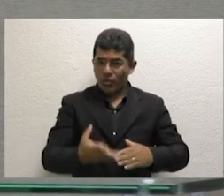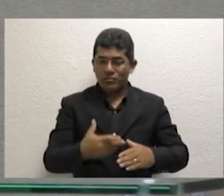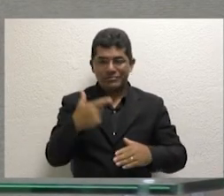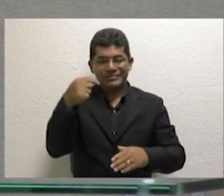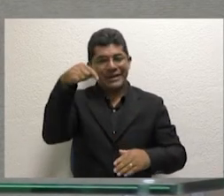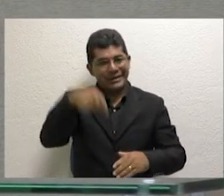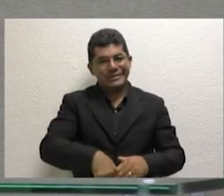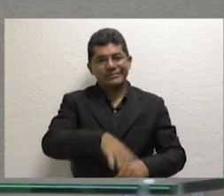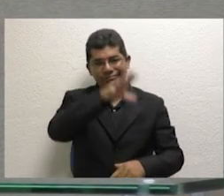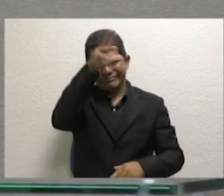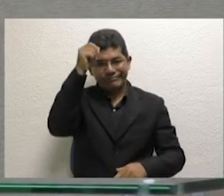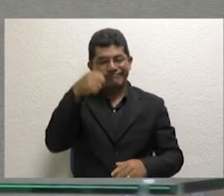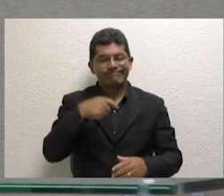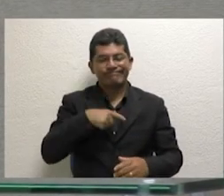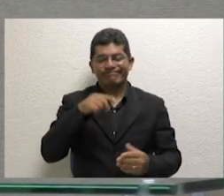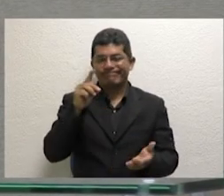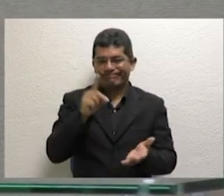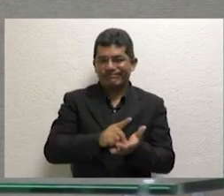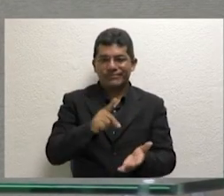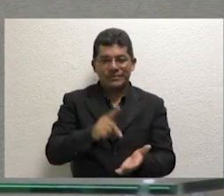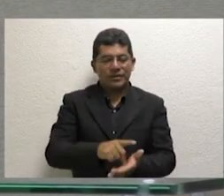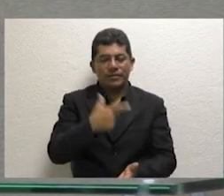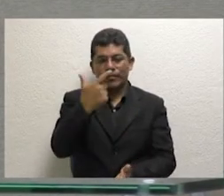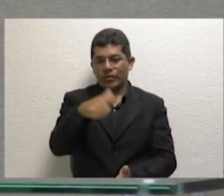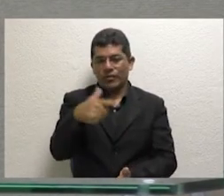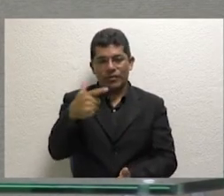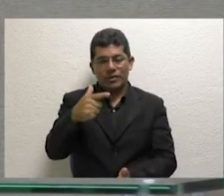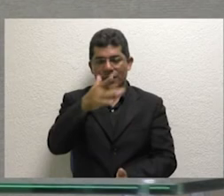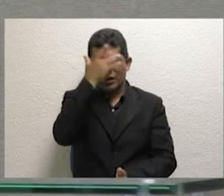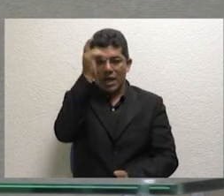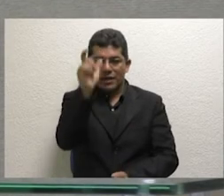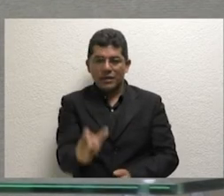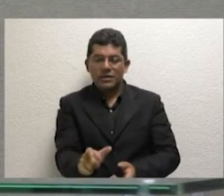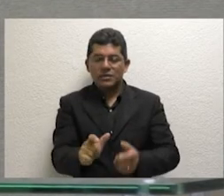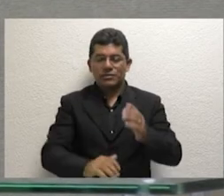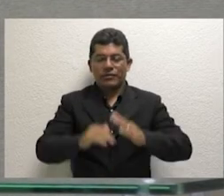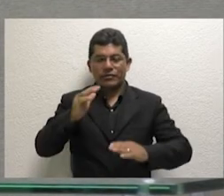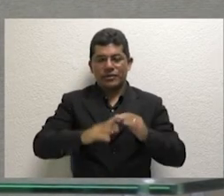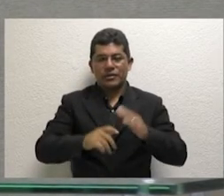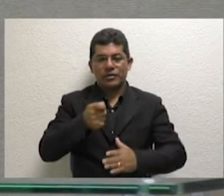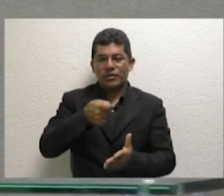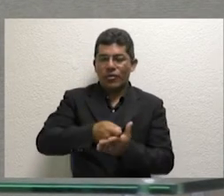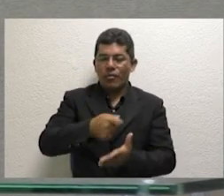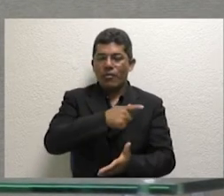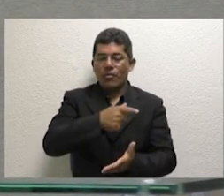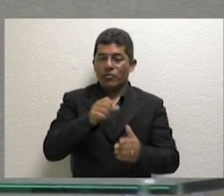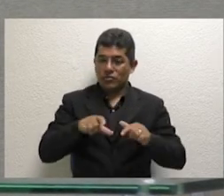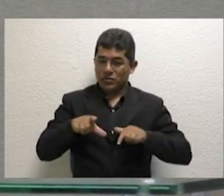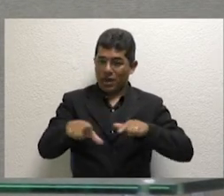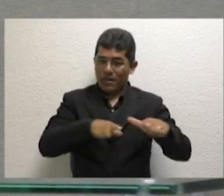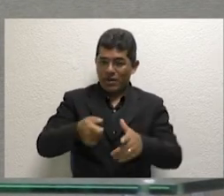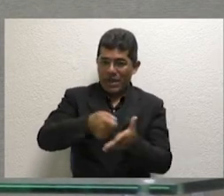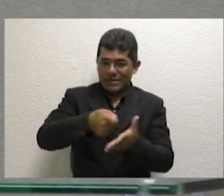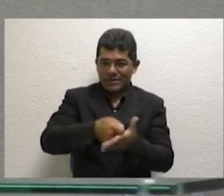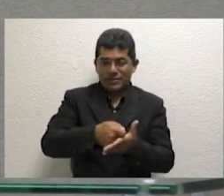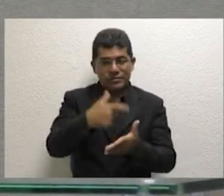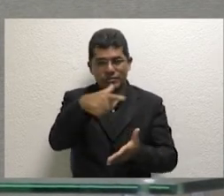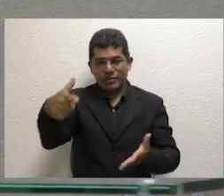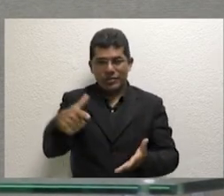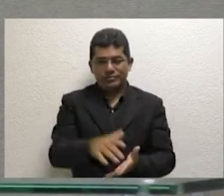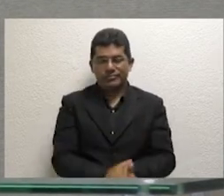de obra preponderantemente não tem essa qualificação que o mercado exige vou dar um exemplo muito